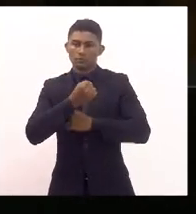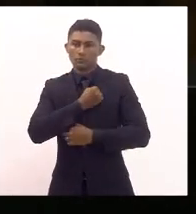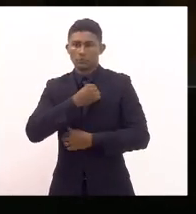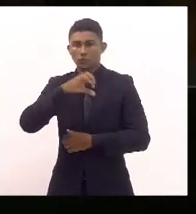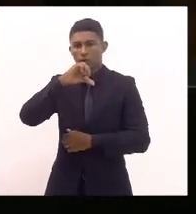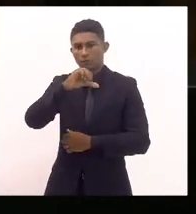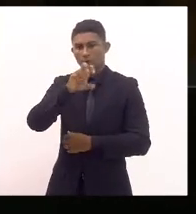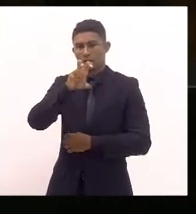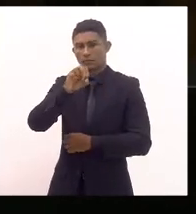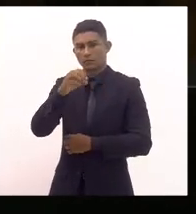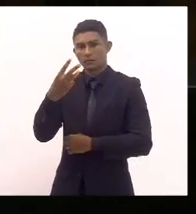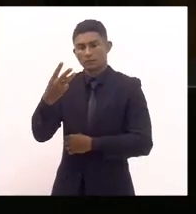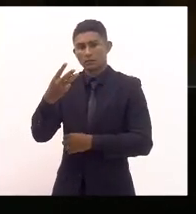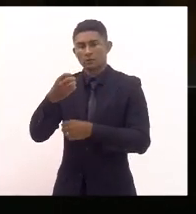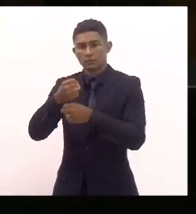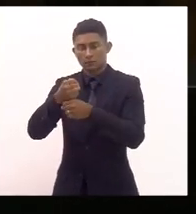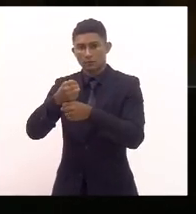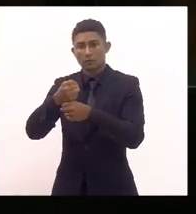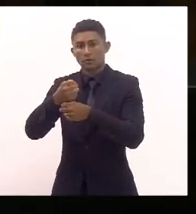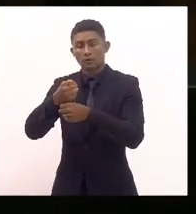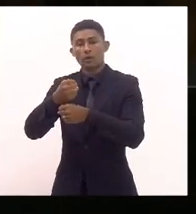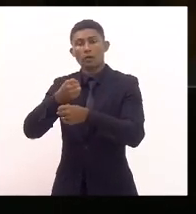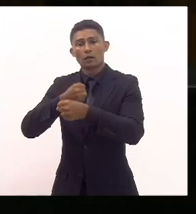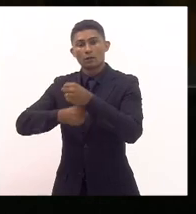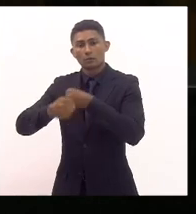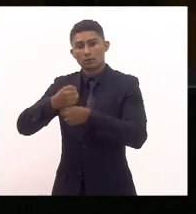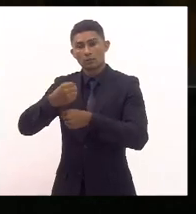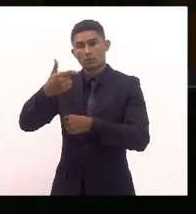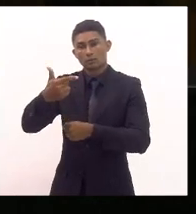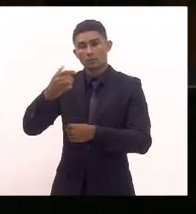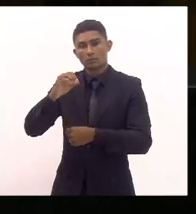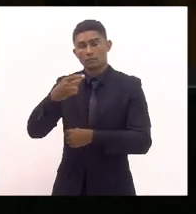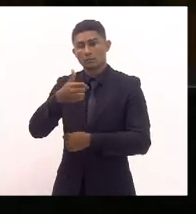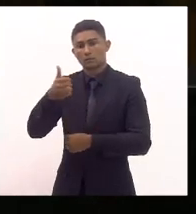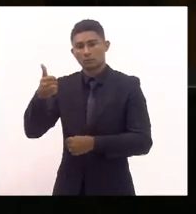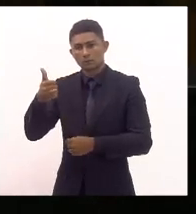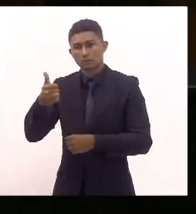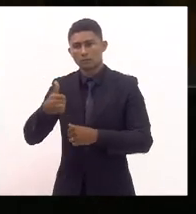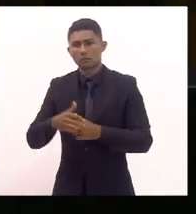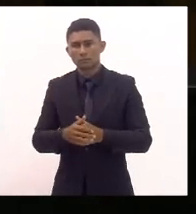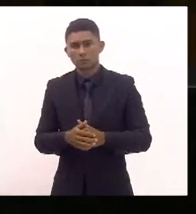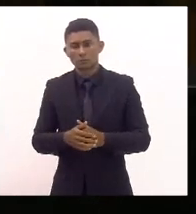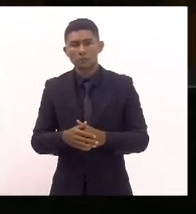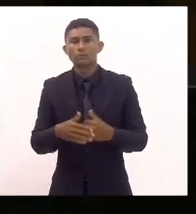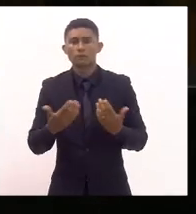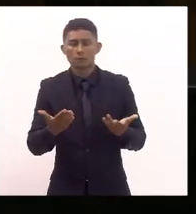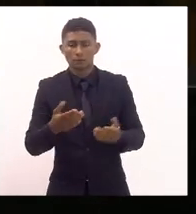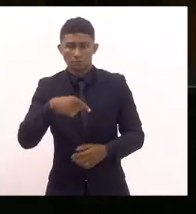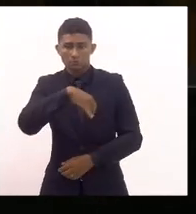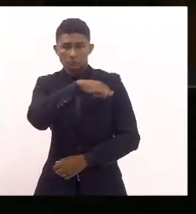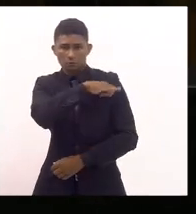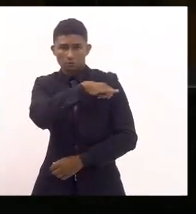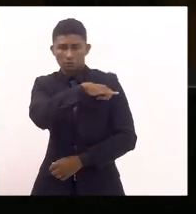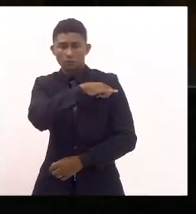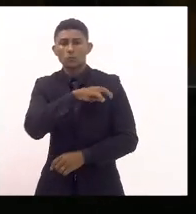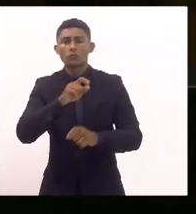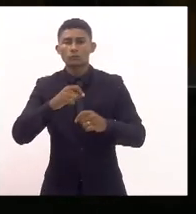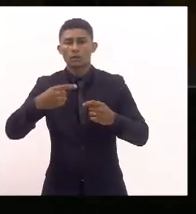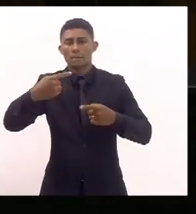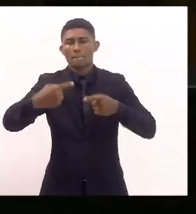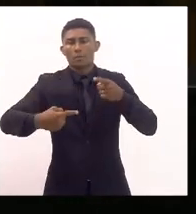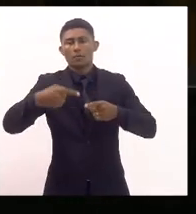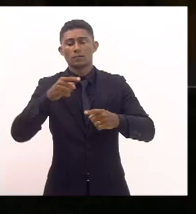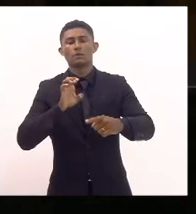9.503 de 2021 que que implantou no estado do Rio de Janeiro a política